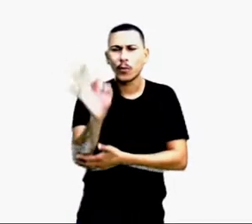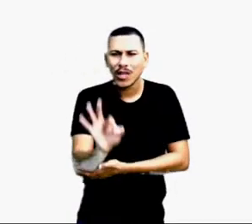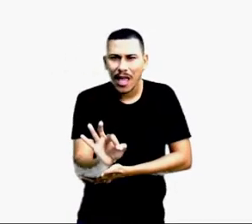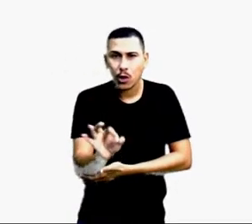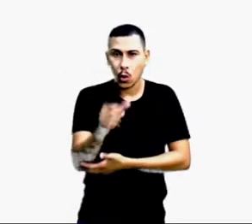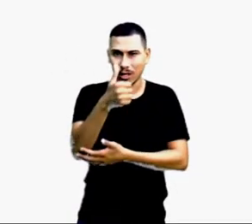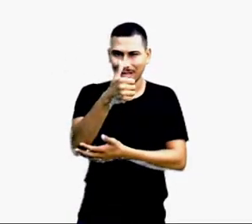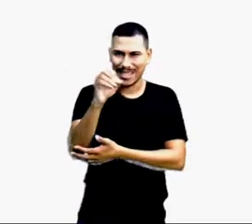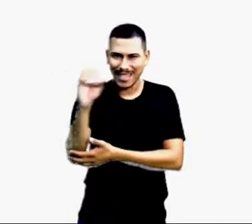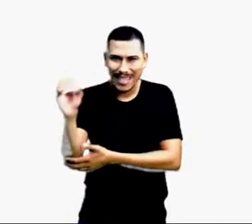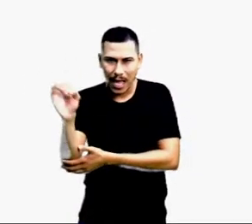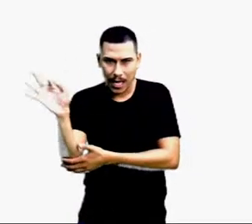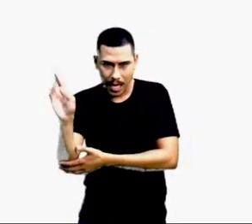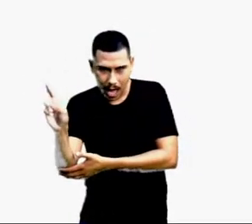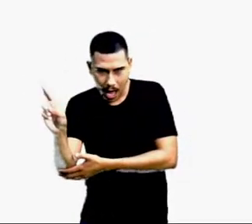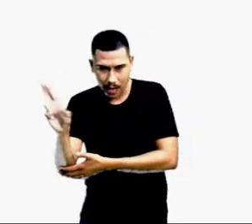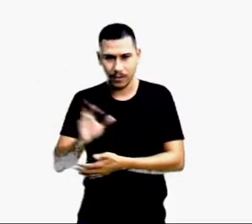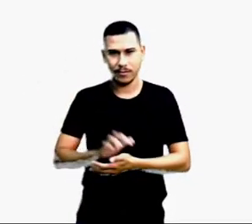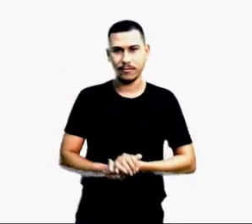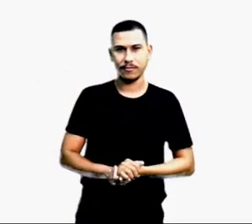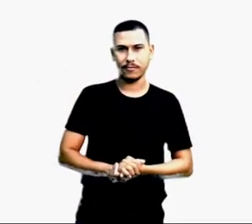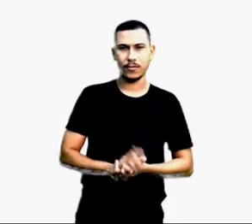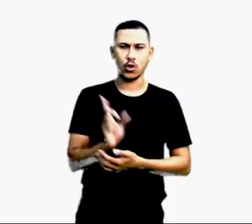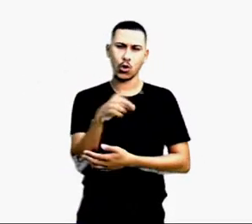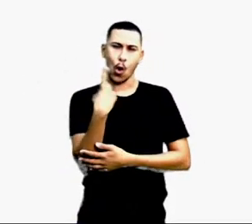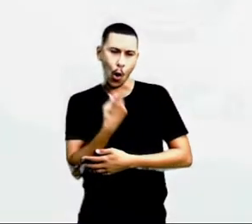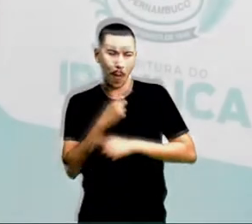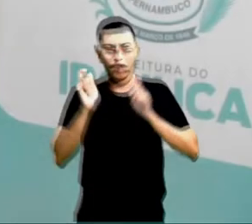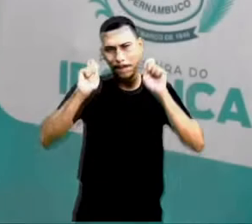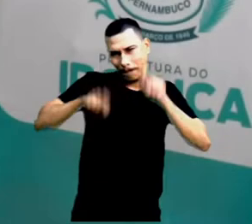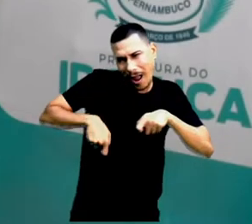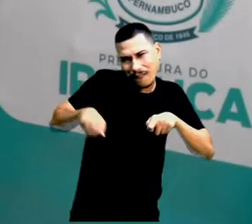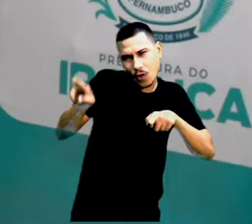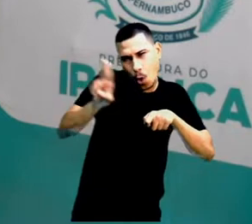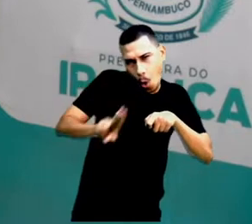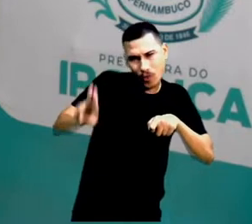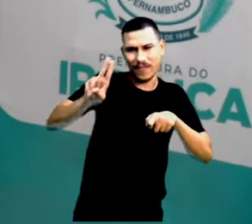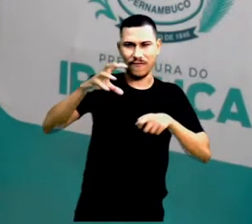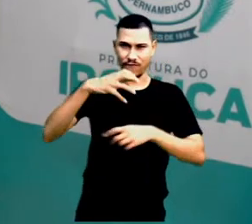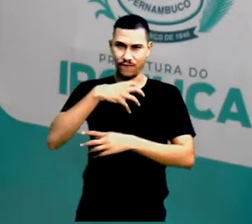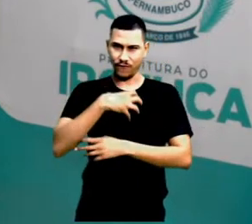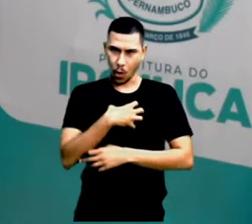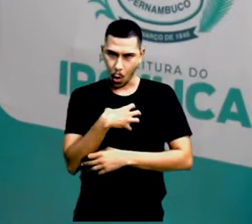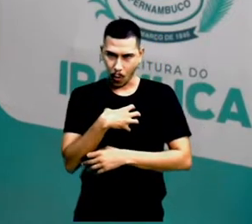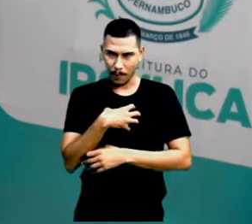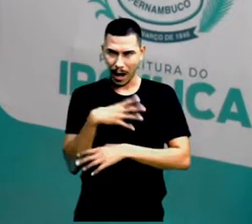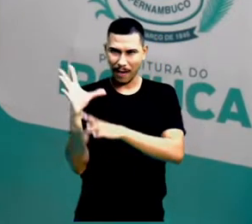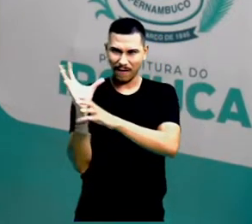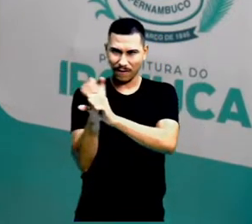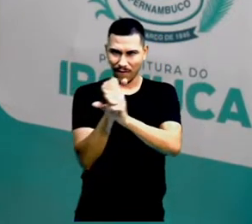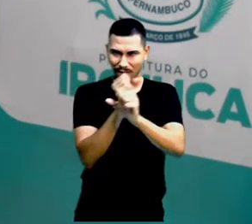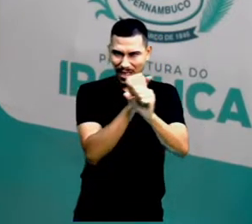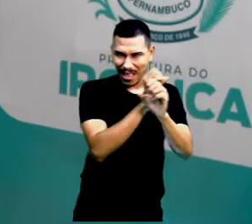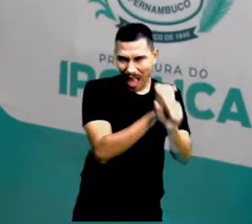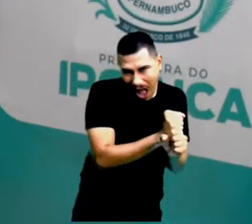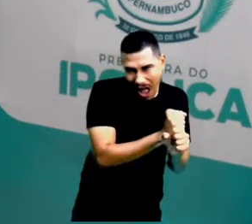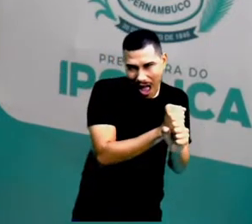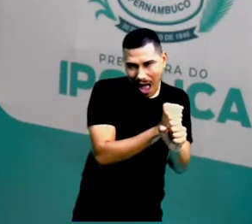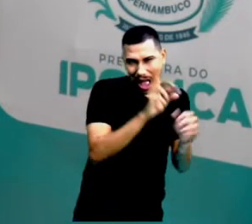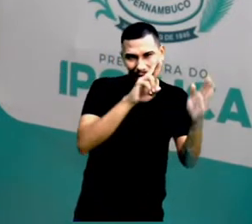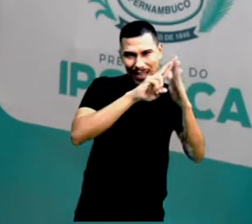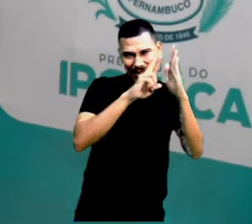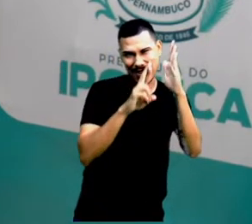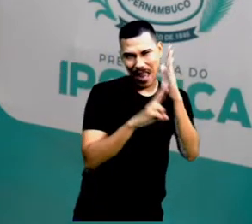de R$100? Para isso, nós vamos utilizar agora um método chamado regra de 3.